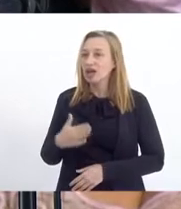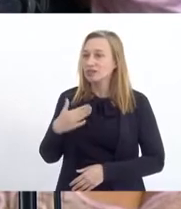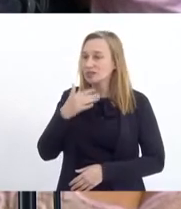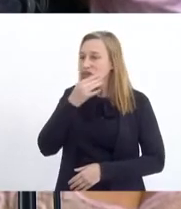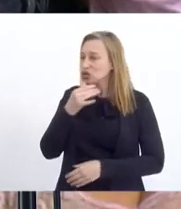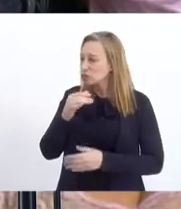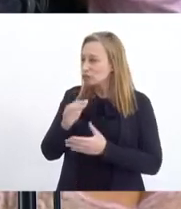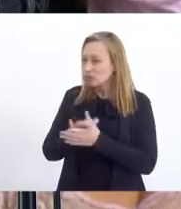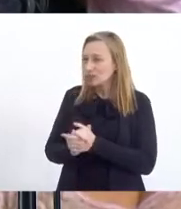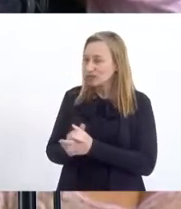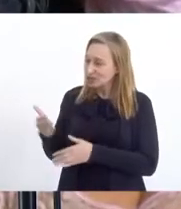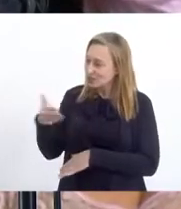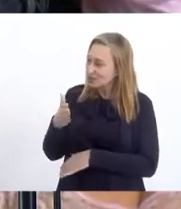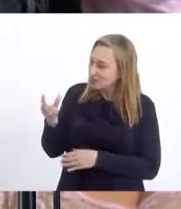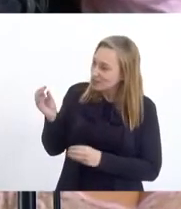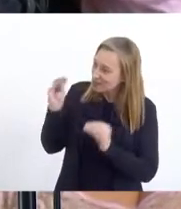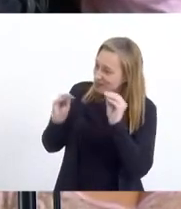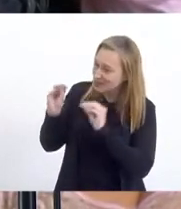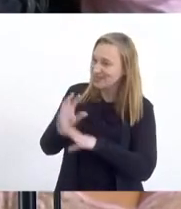chegar, beijo.